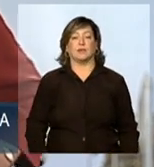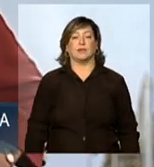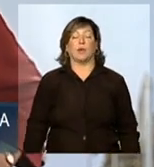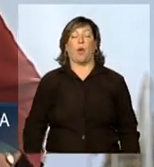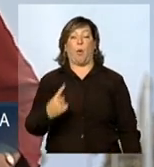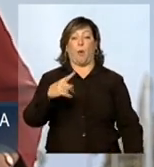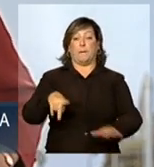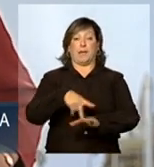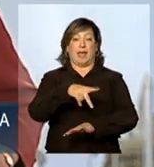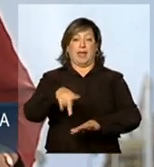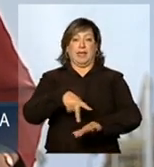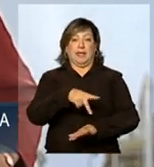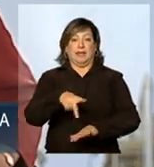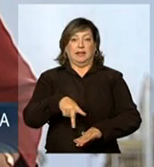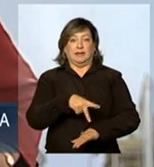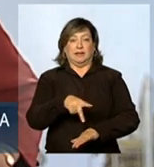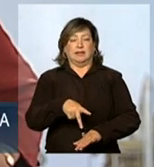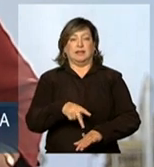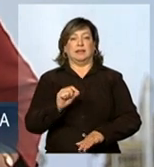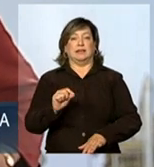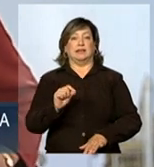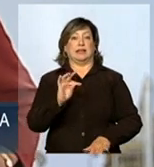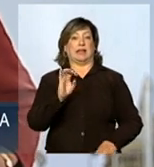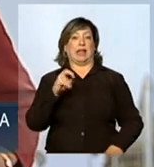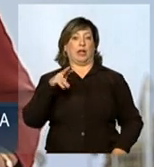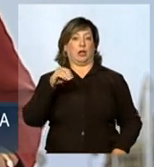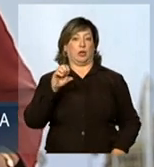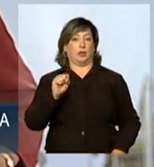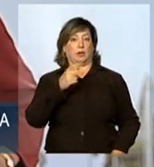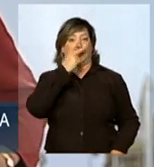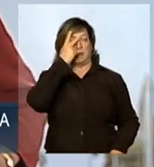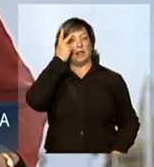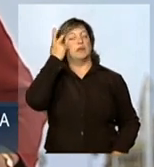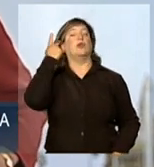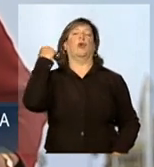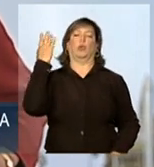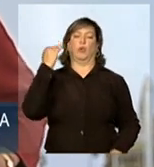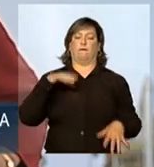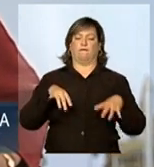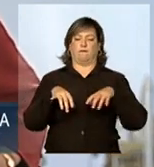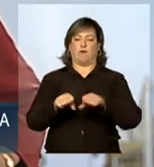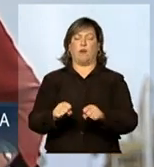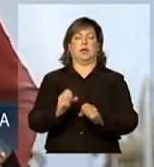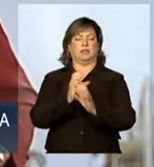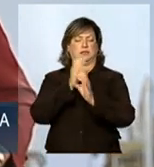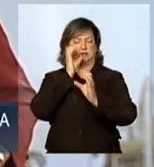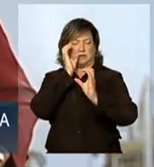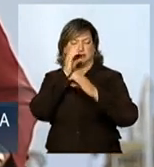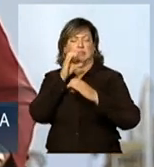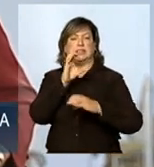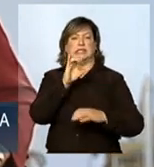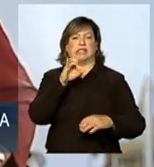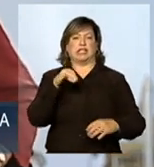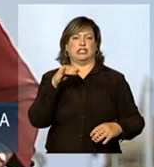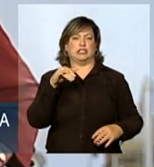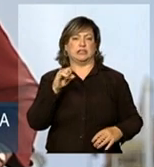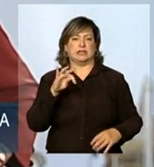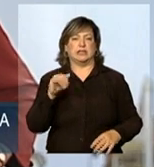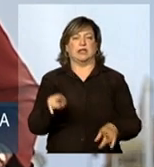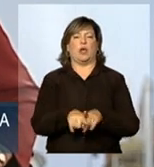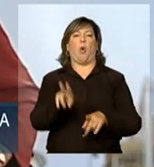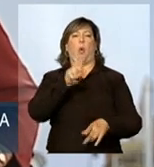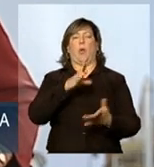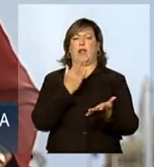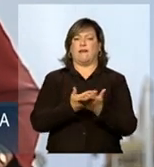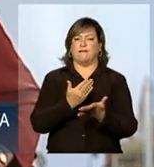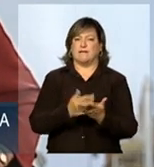num país de técnicos, num país de cientistas, de